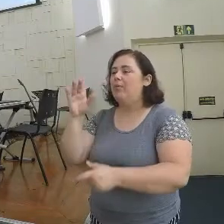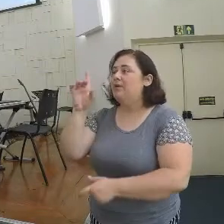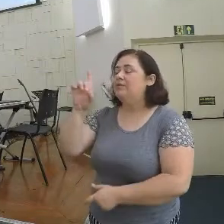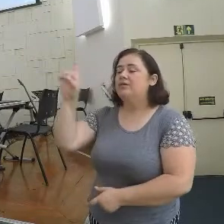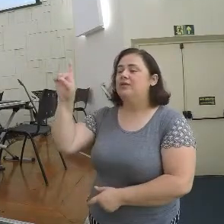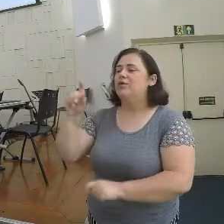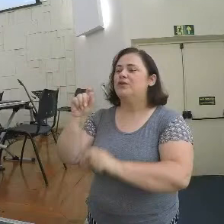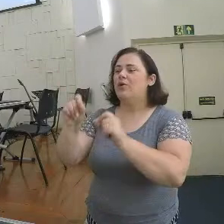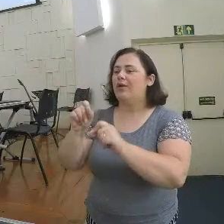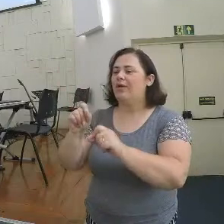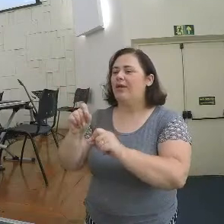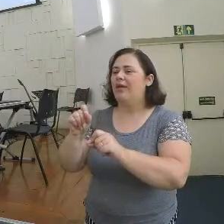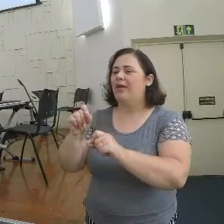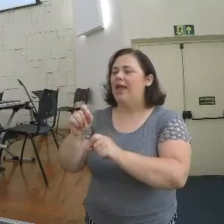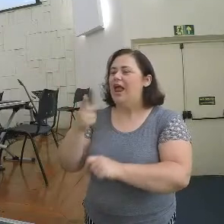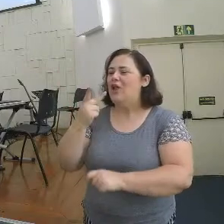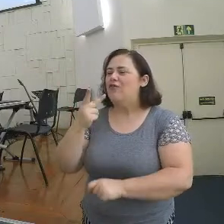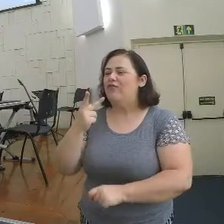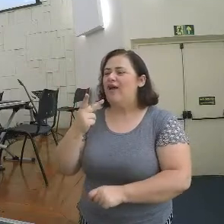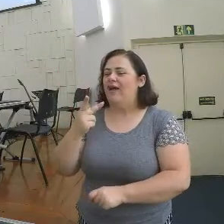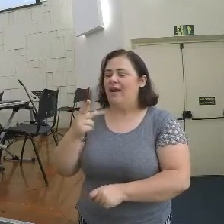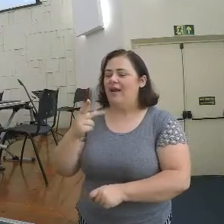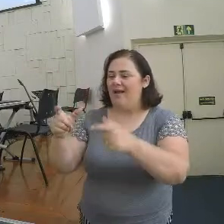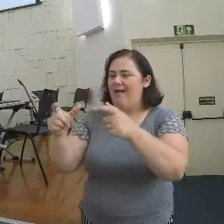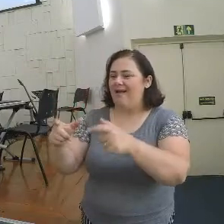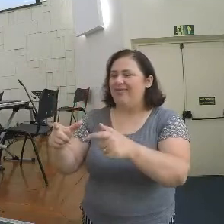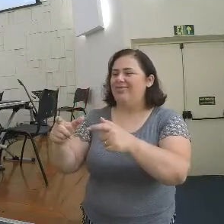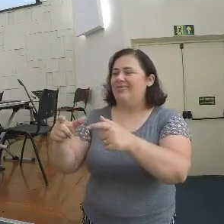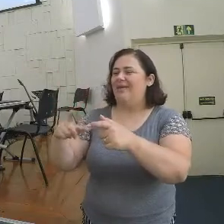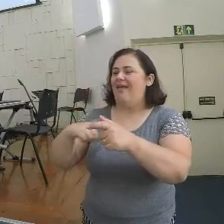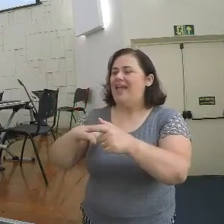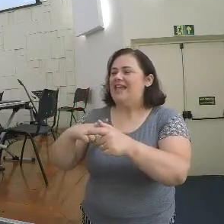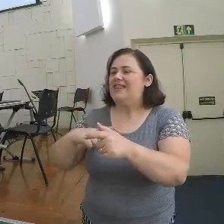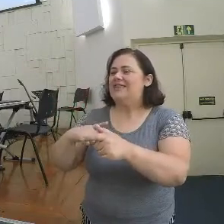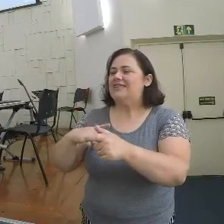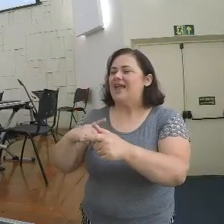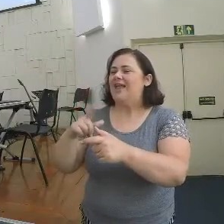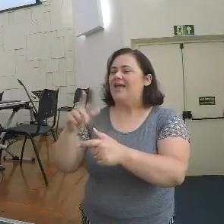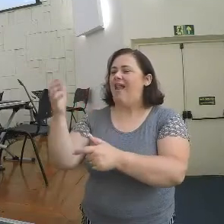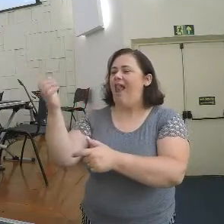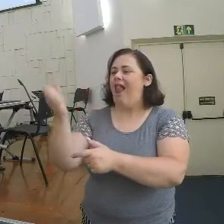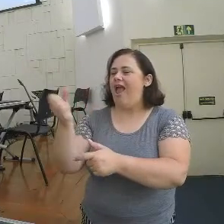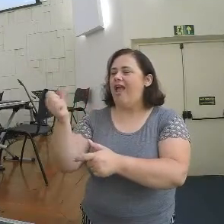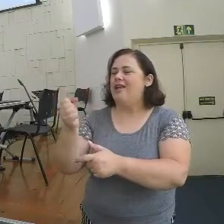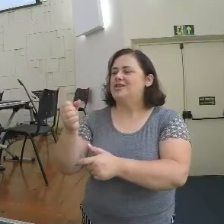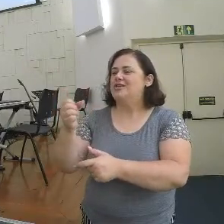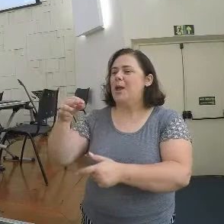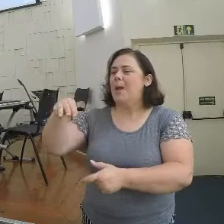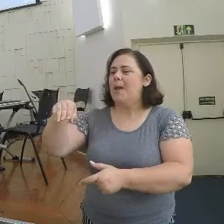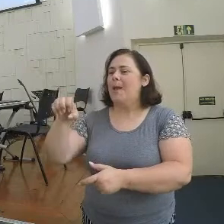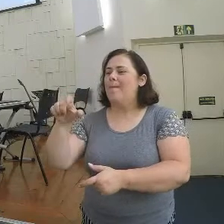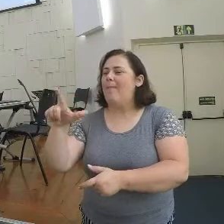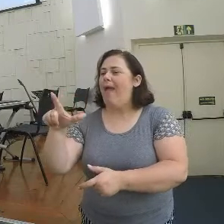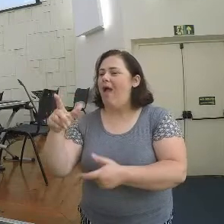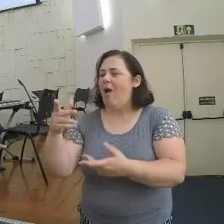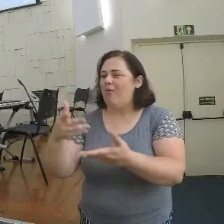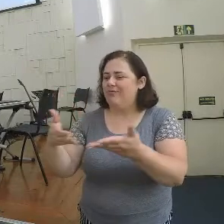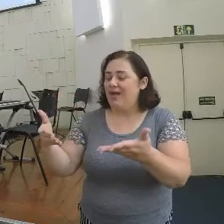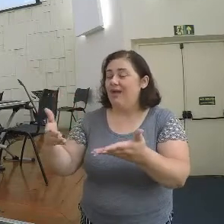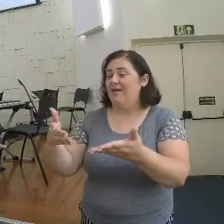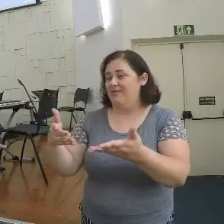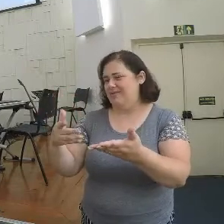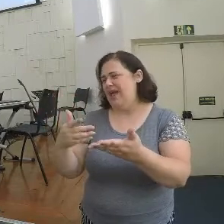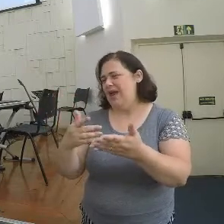Senhor, da terra que o Senhor, teu Deus, te fez